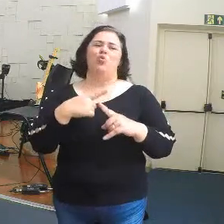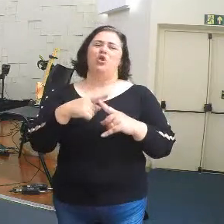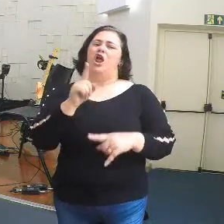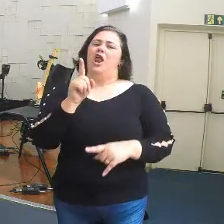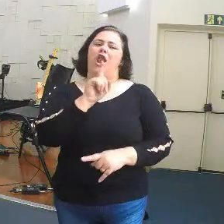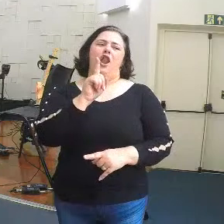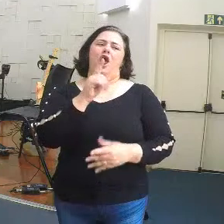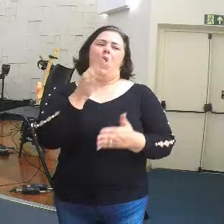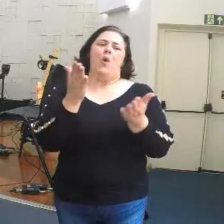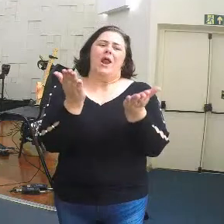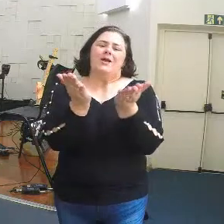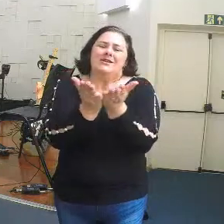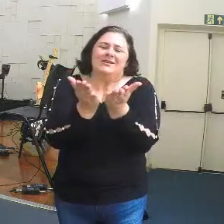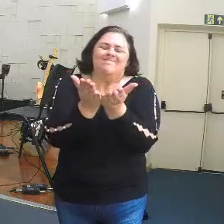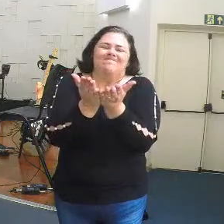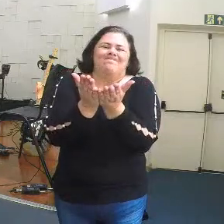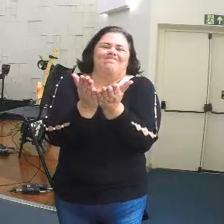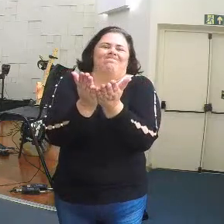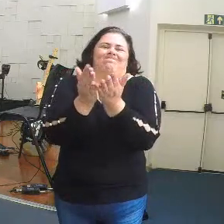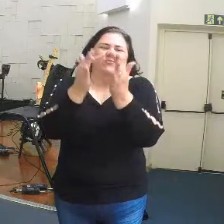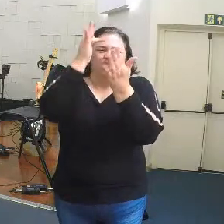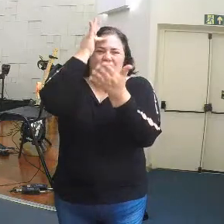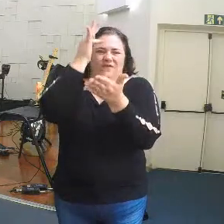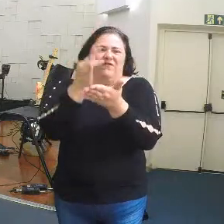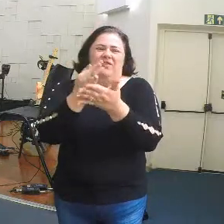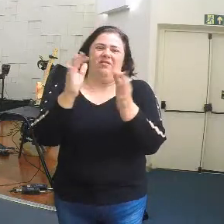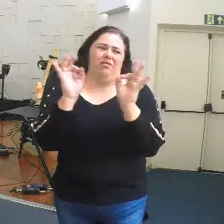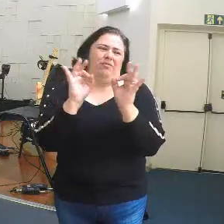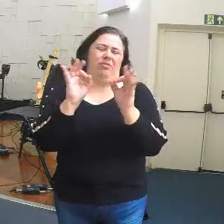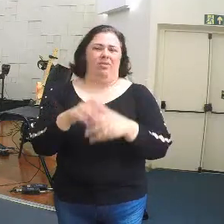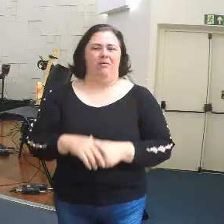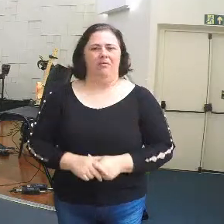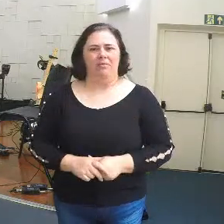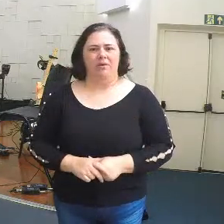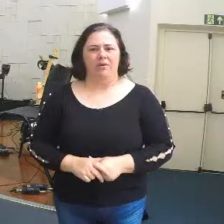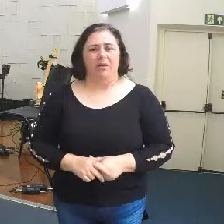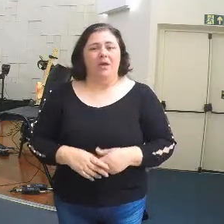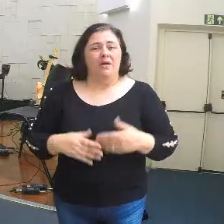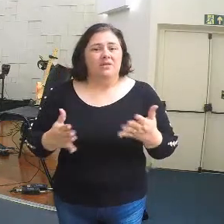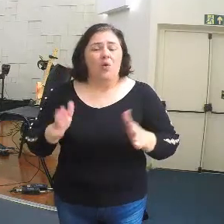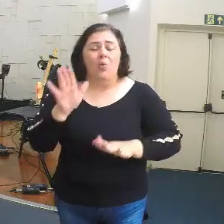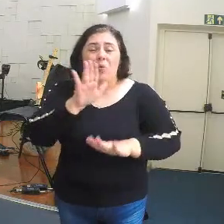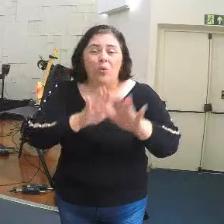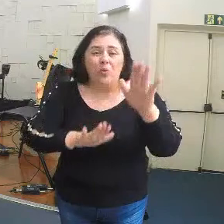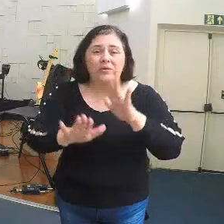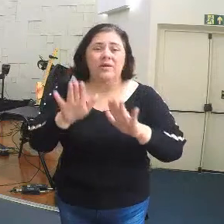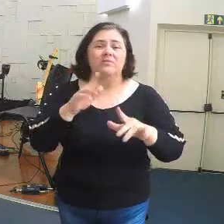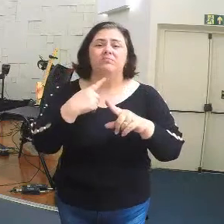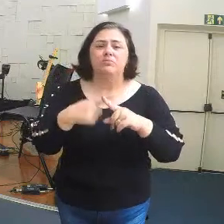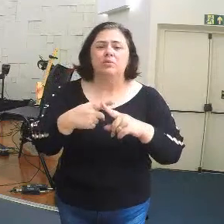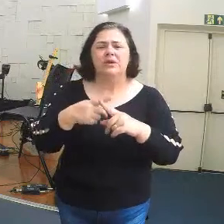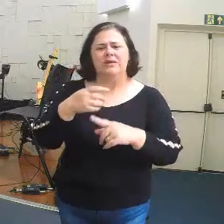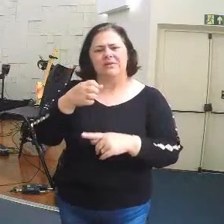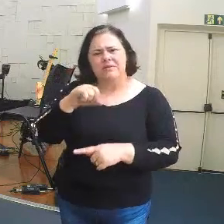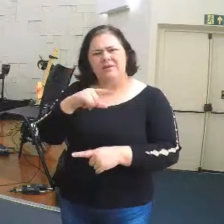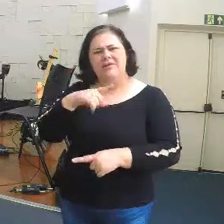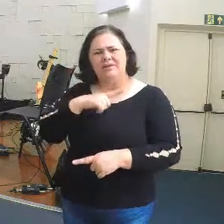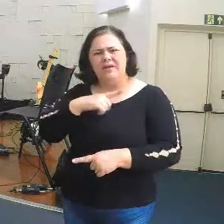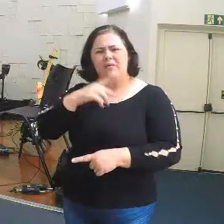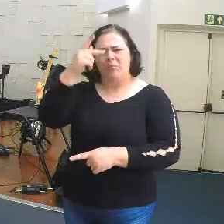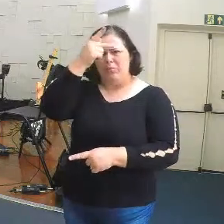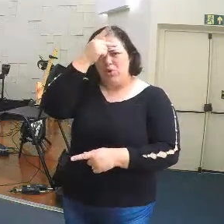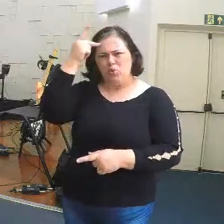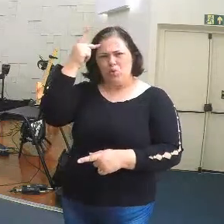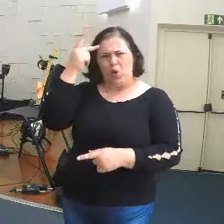o anticristo, mas os anticristos, aqueles que negam que Jesus é o Filho de Deus, que é o Messias, já estão em nosso